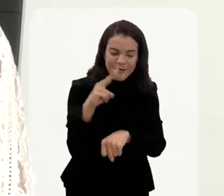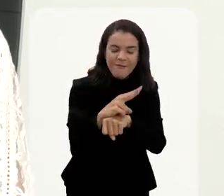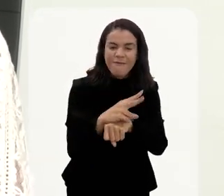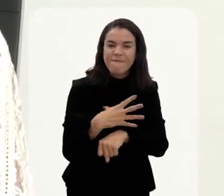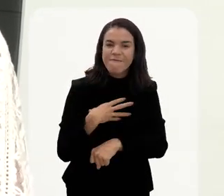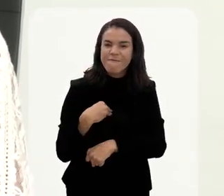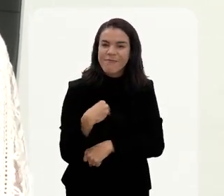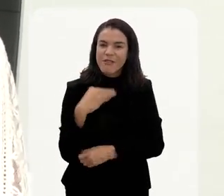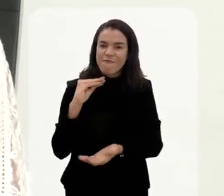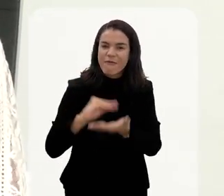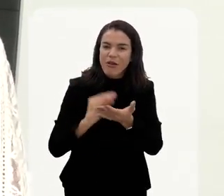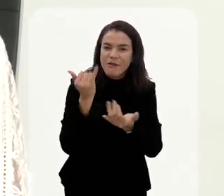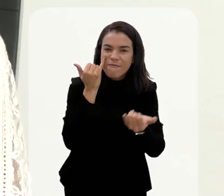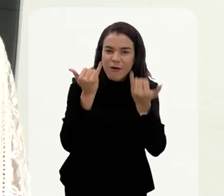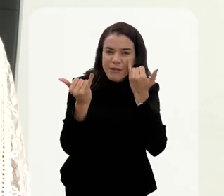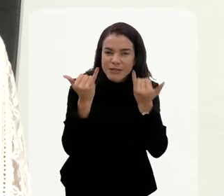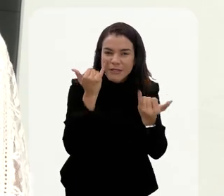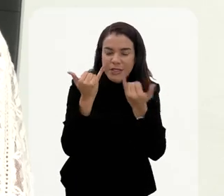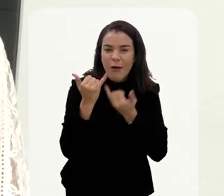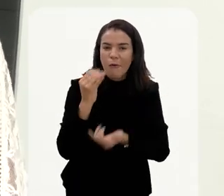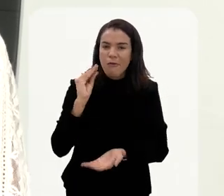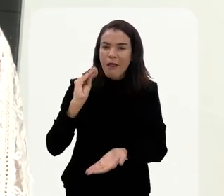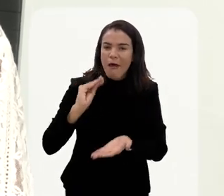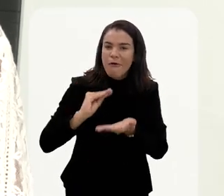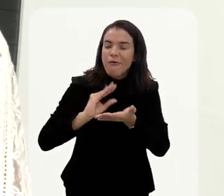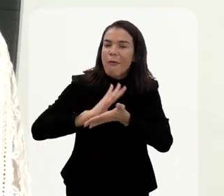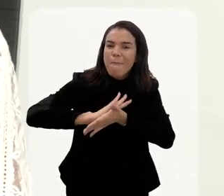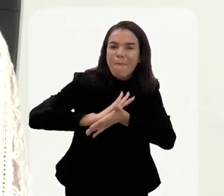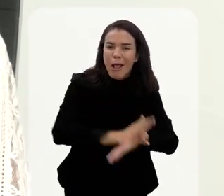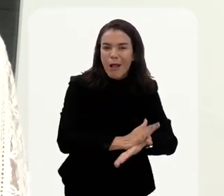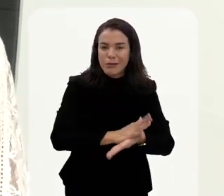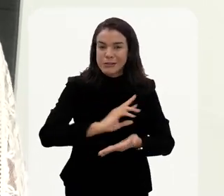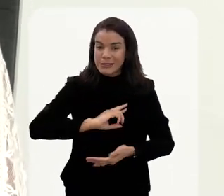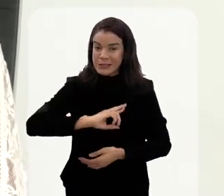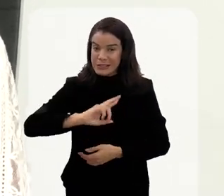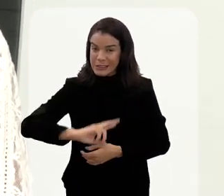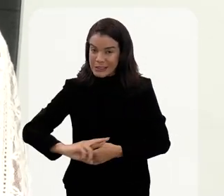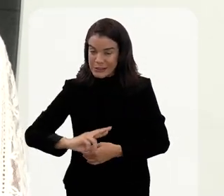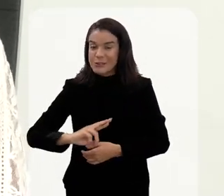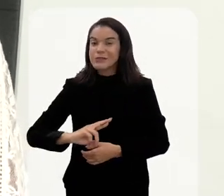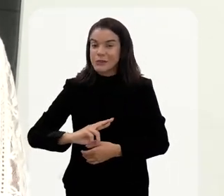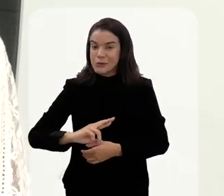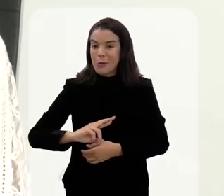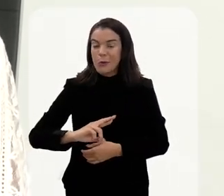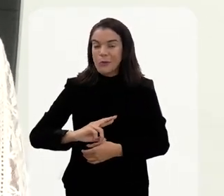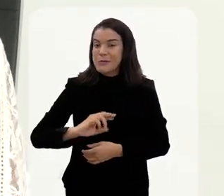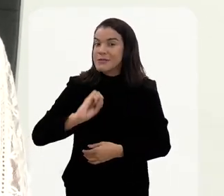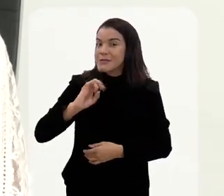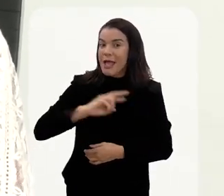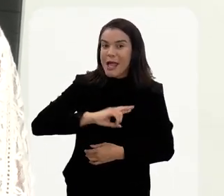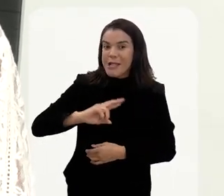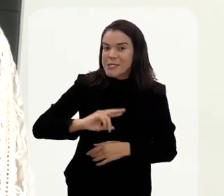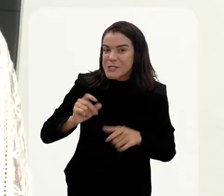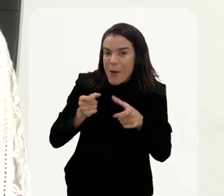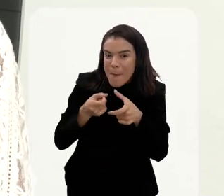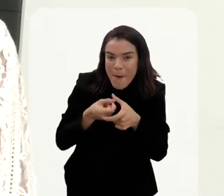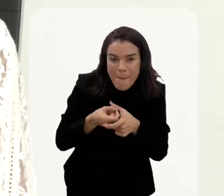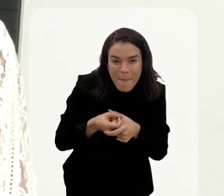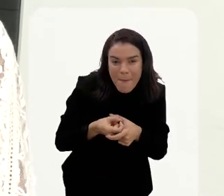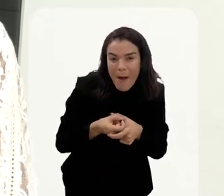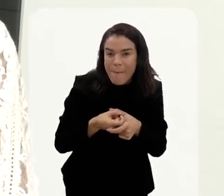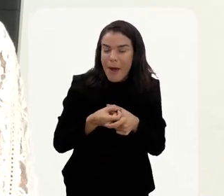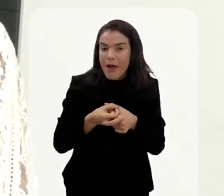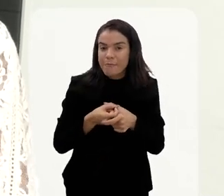que defender o seu filho da ignorância religiosa, quando você tem uma religião que é de minoria. É